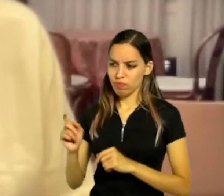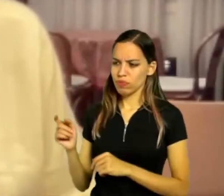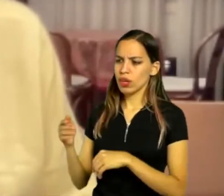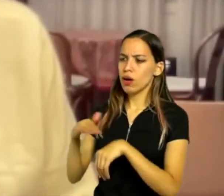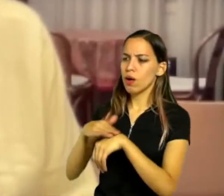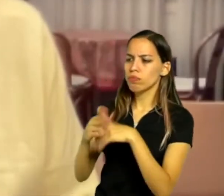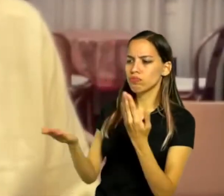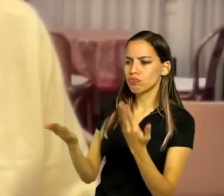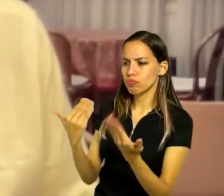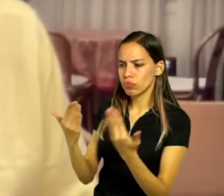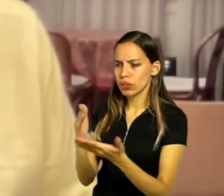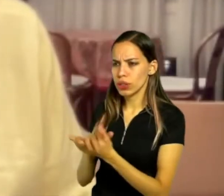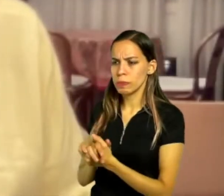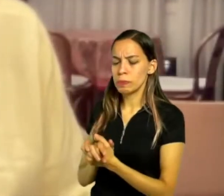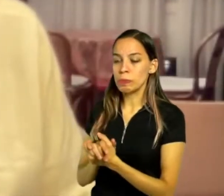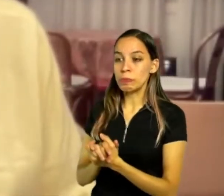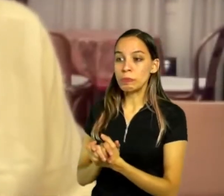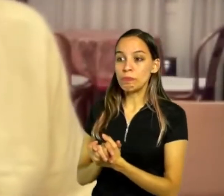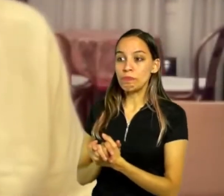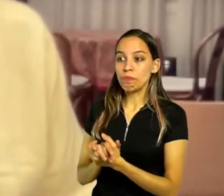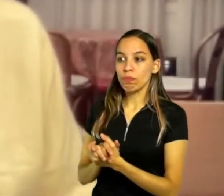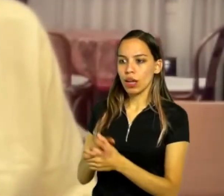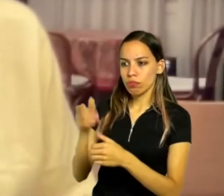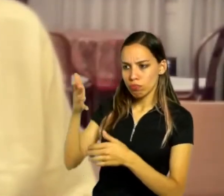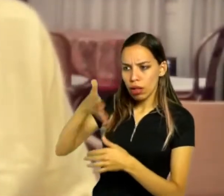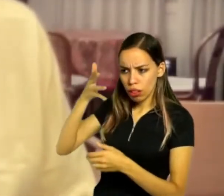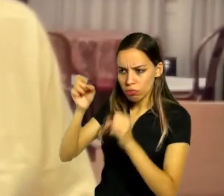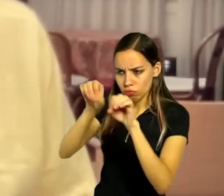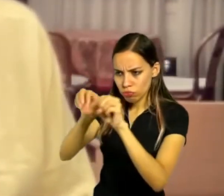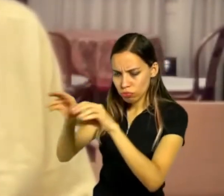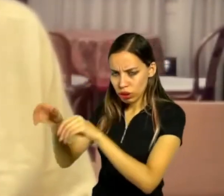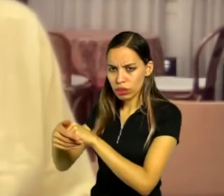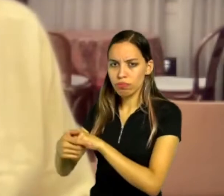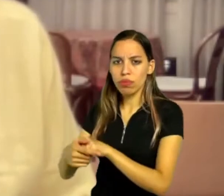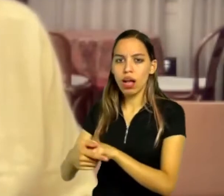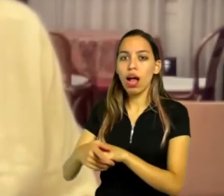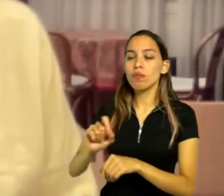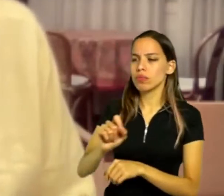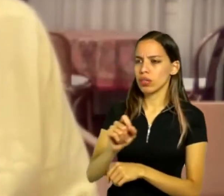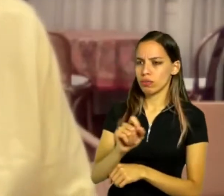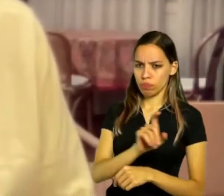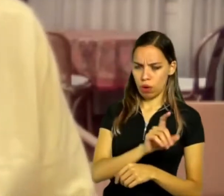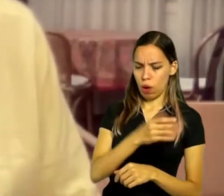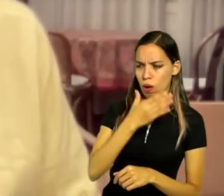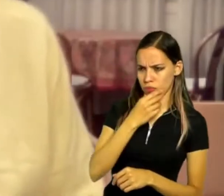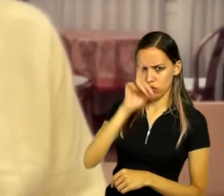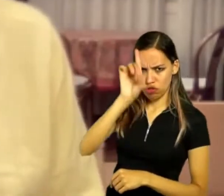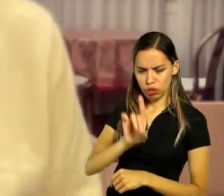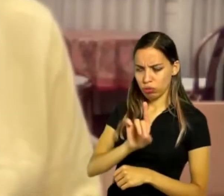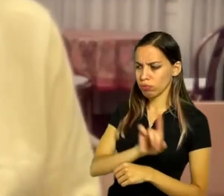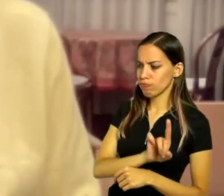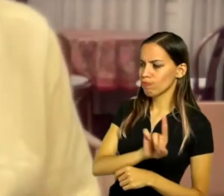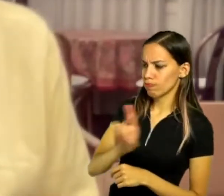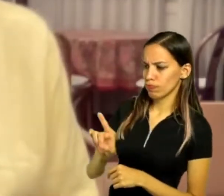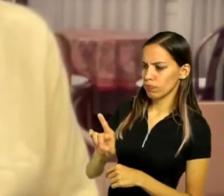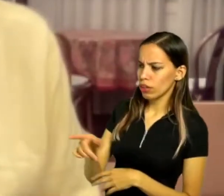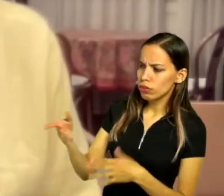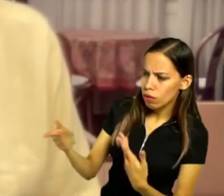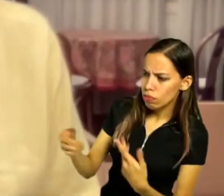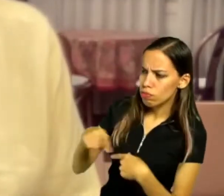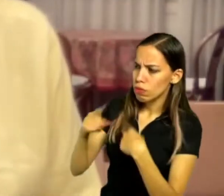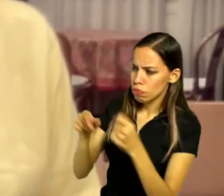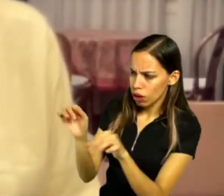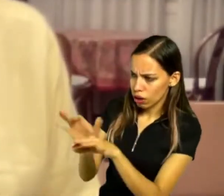na cadeia. Ele disse, passa lá na minha sala para tomar um café. Eu passei e ficamos conversando. E ele foi contando